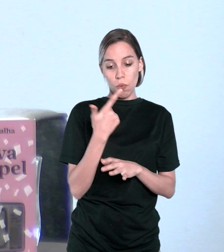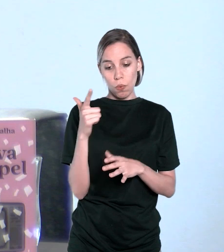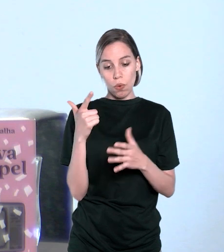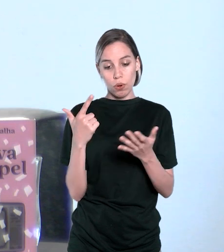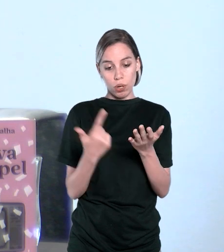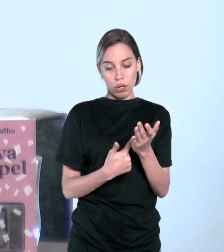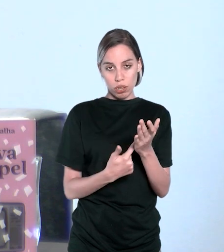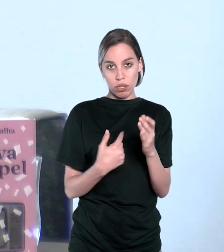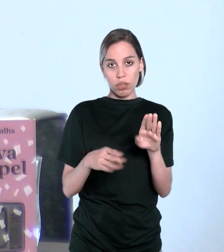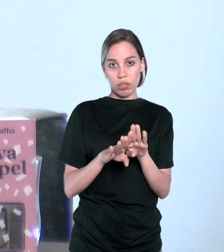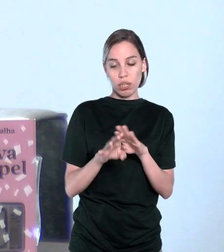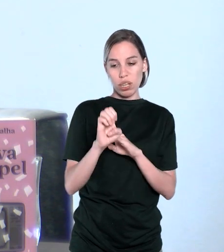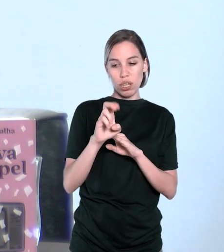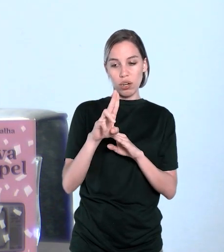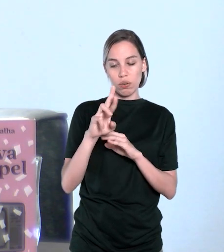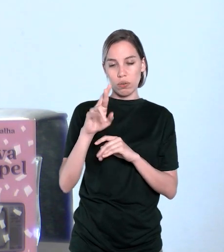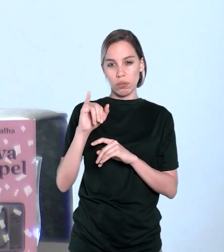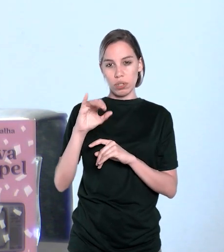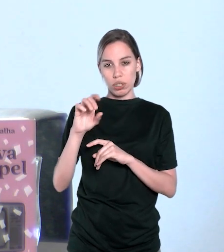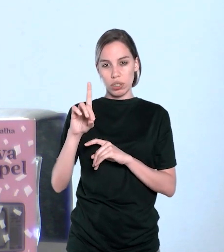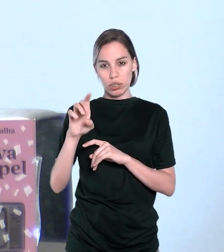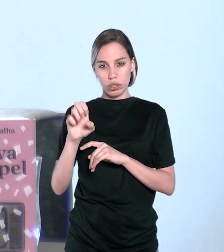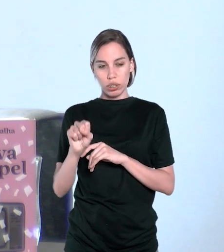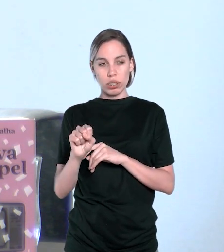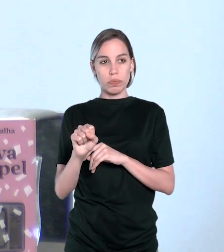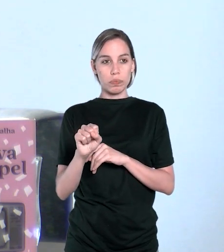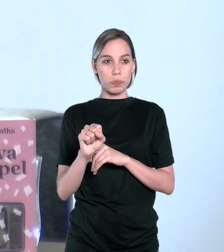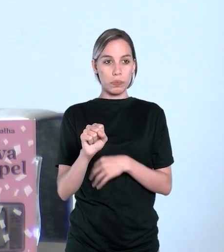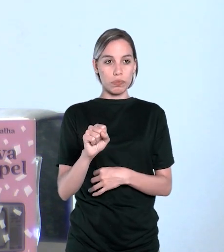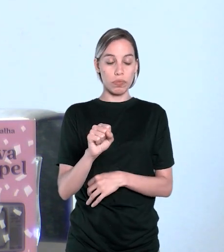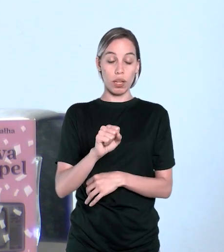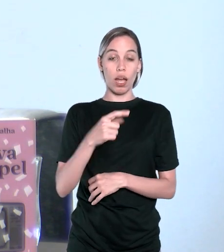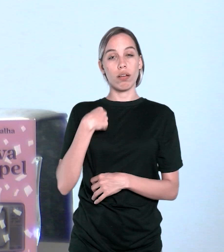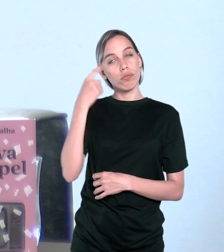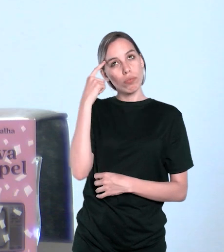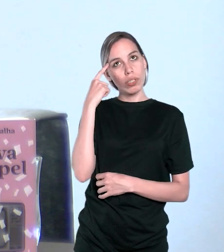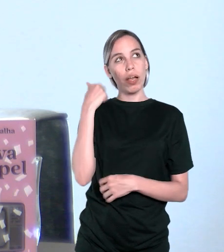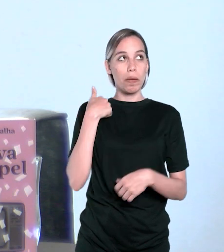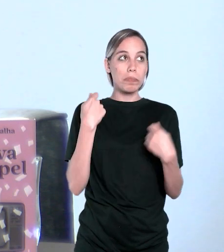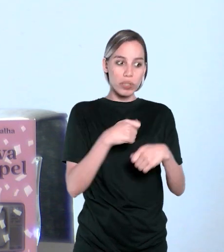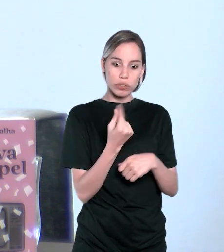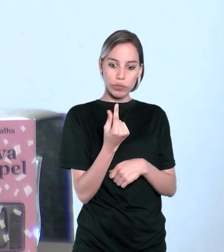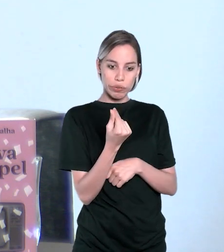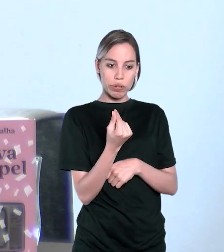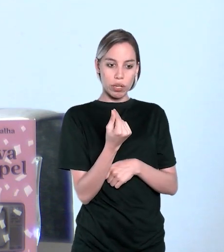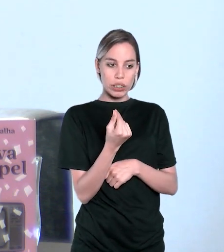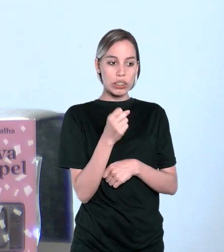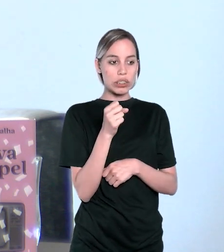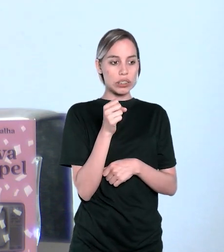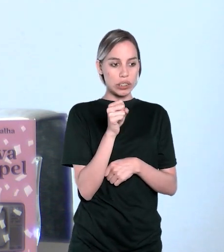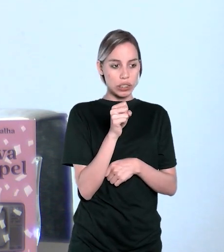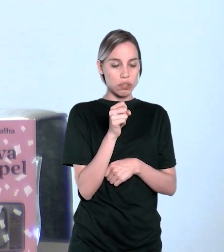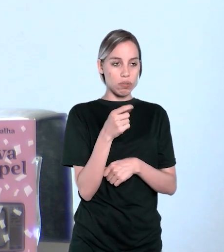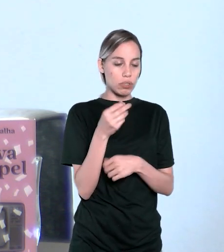assim, né? Porque eu tinha que voltar a trabalhar, tinha que voltar a ganhar dinheiro. Eu falei, não, eu vou escrever esse livro, se não der certo, eu vou arranjar de novo um